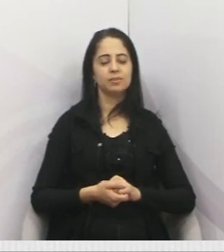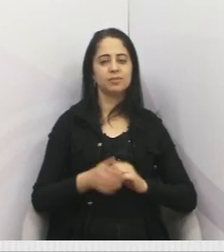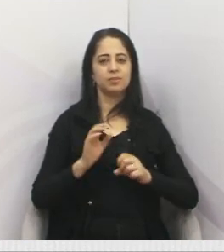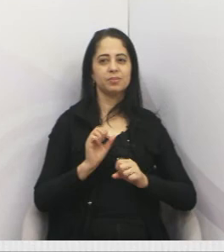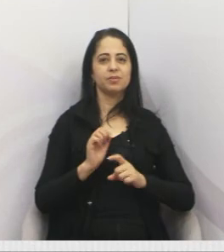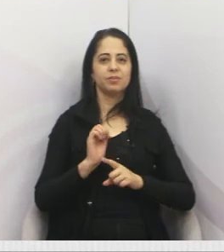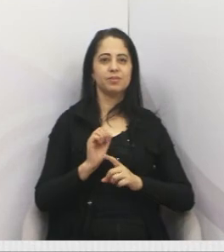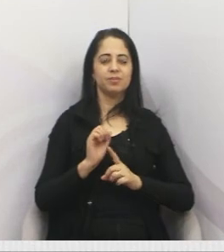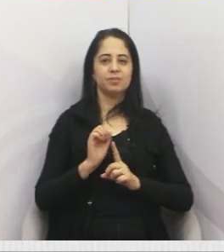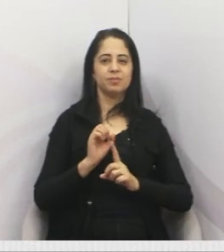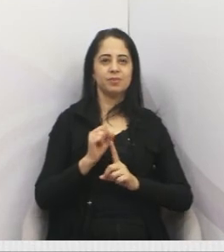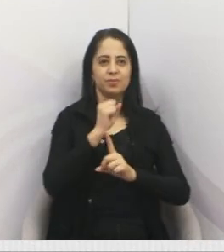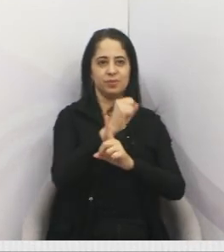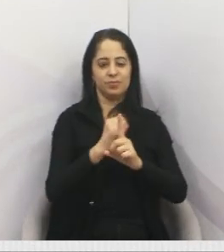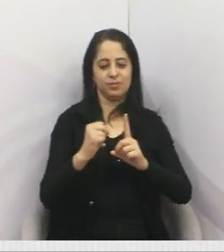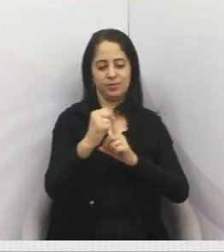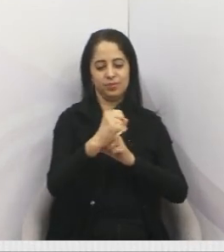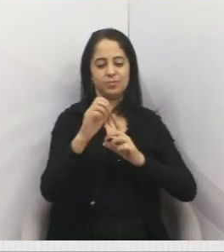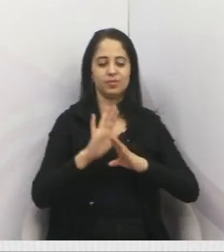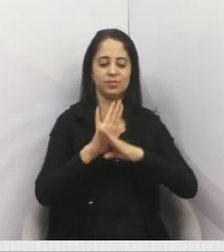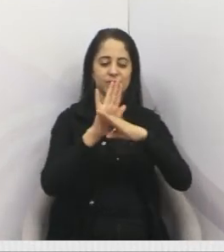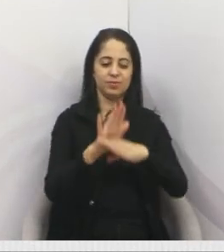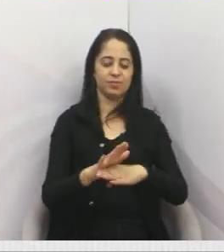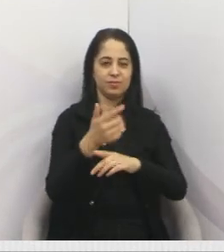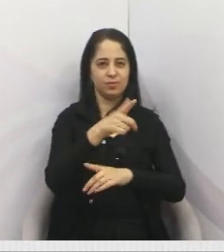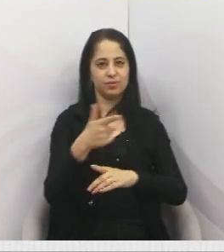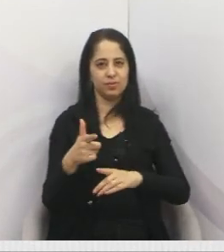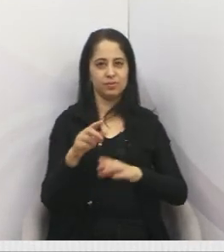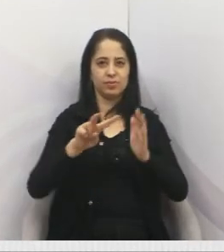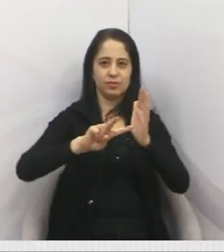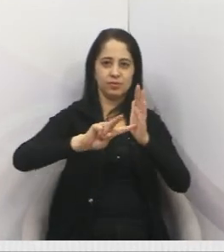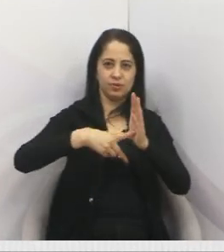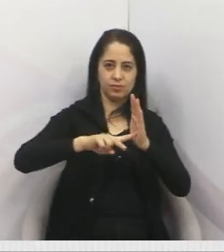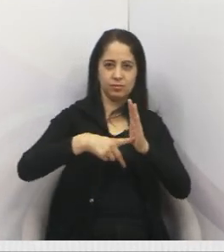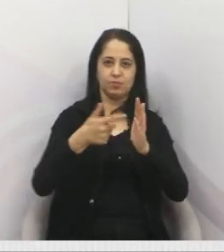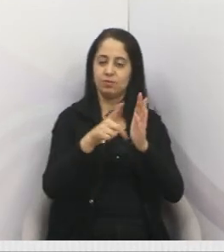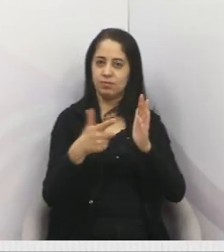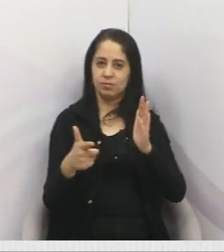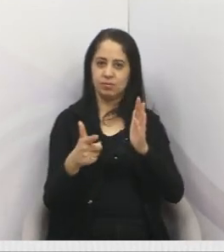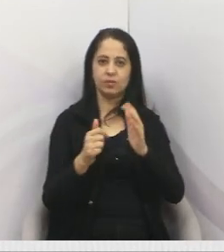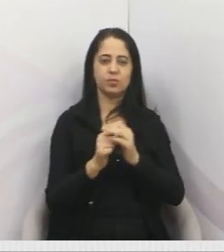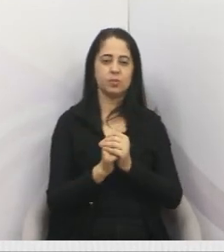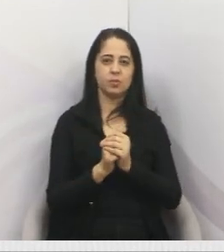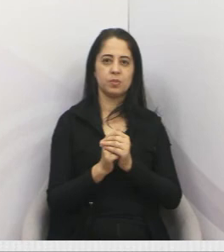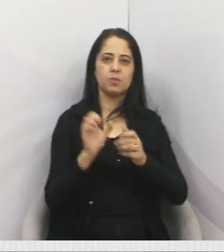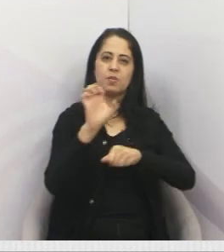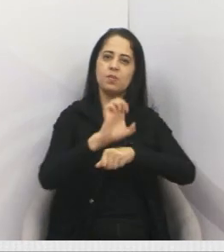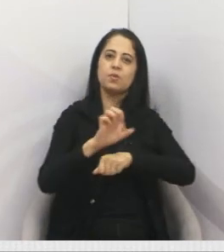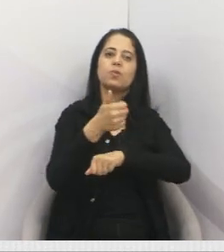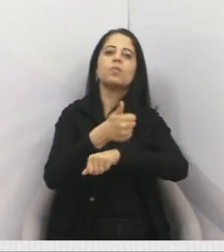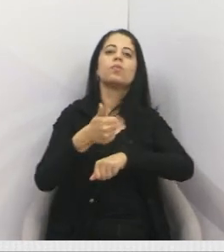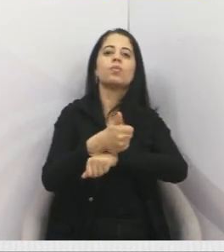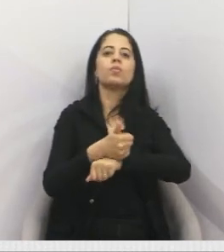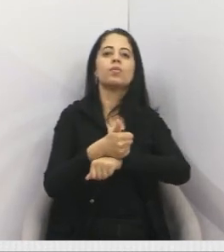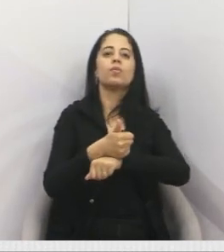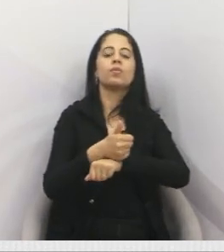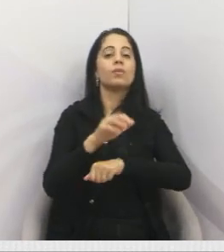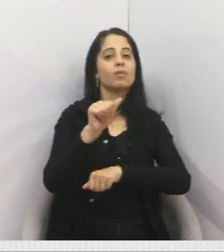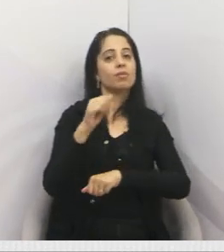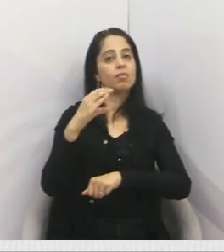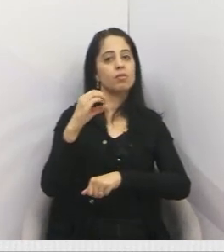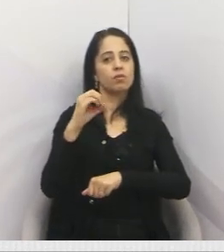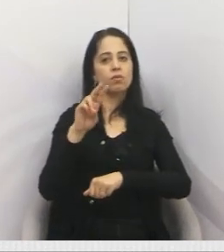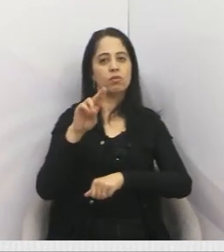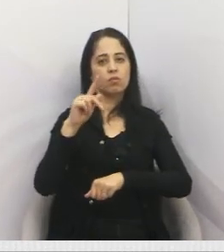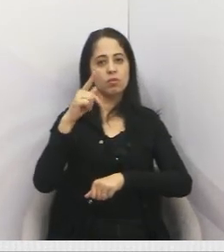Movimentos populares. Movimentos populares em branco, entidades de classe sindical em branco, empresas ou entidades profissionais, a